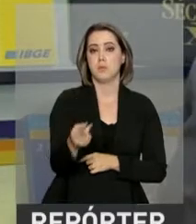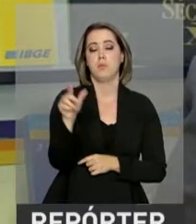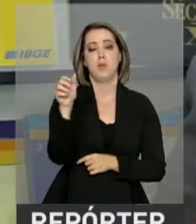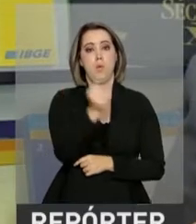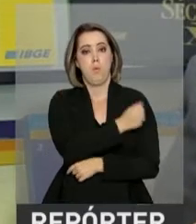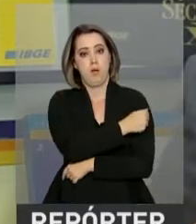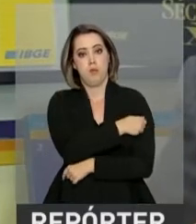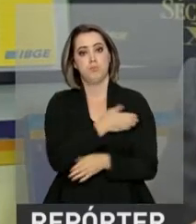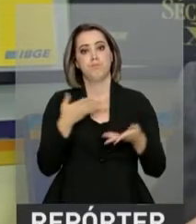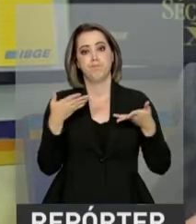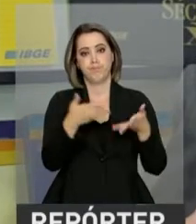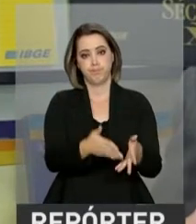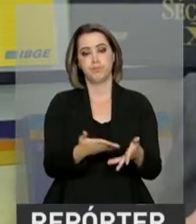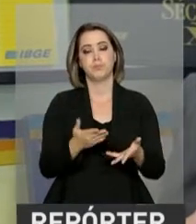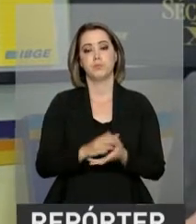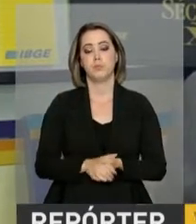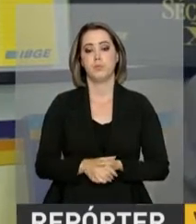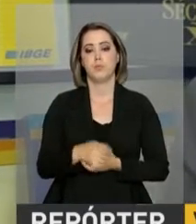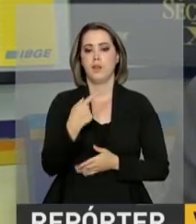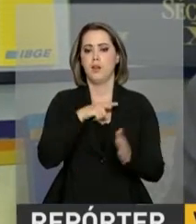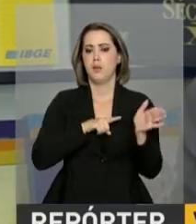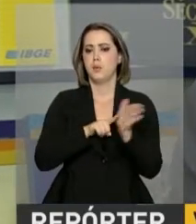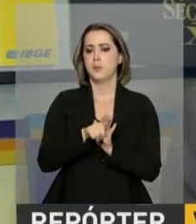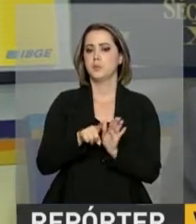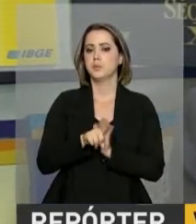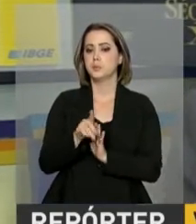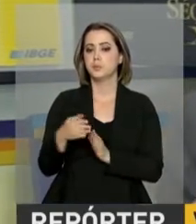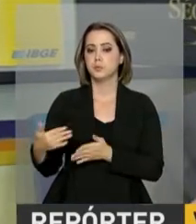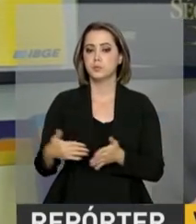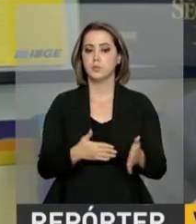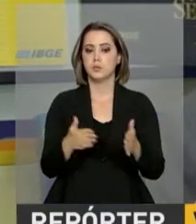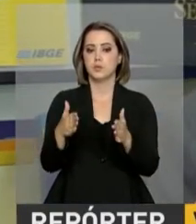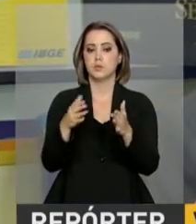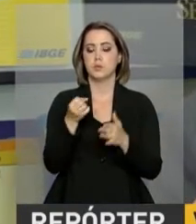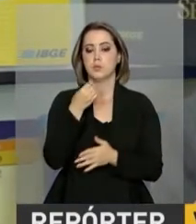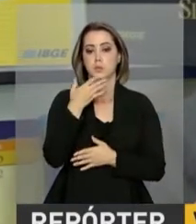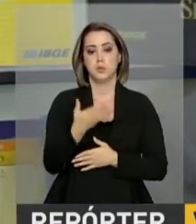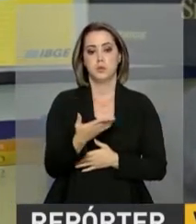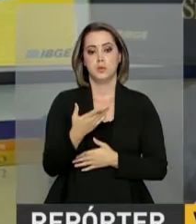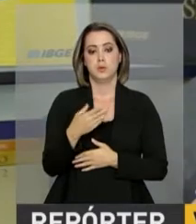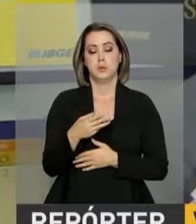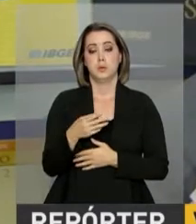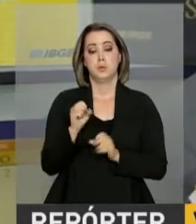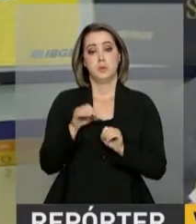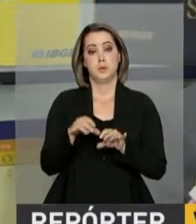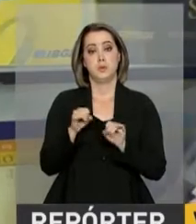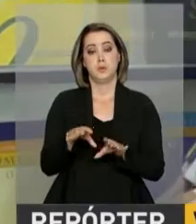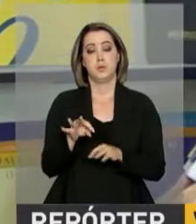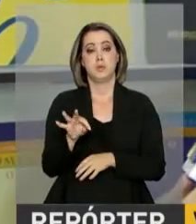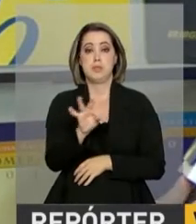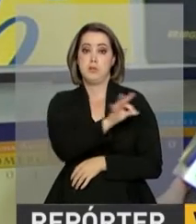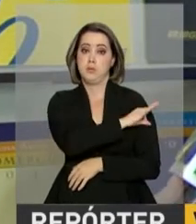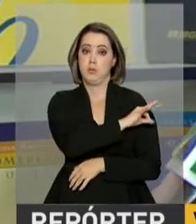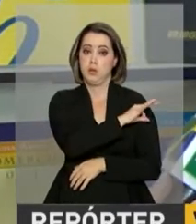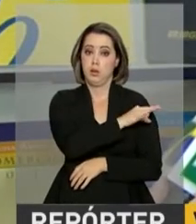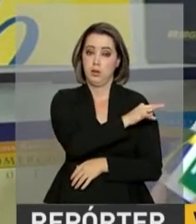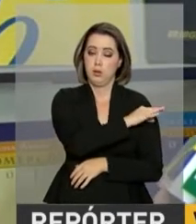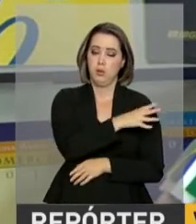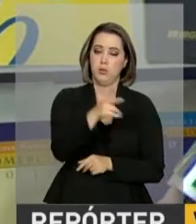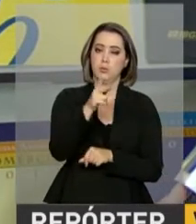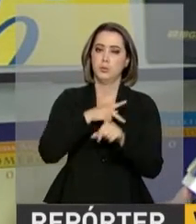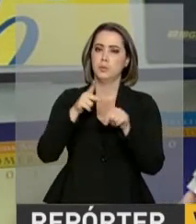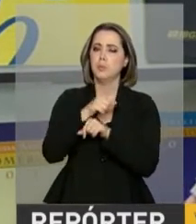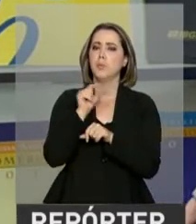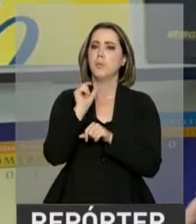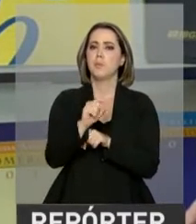A pesquisa mostrou um caminho muito, muito bom para o ensino técnico no país. Isso vem de encontro, por